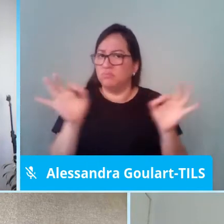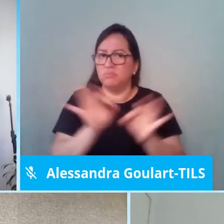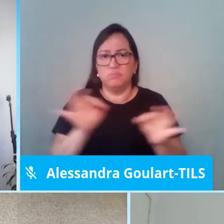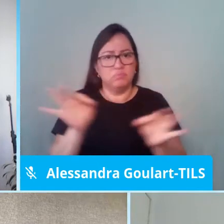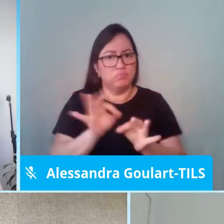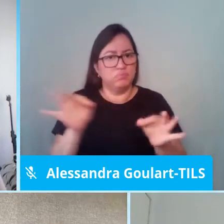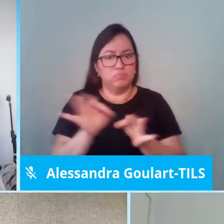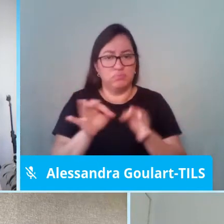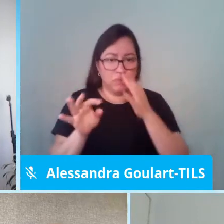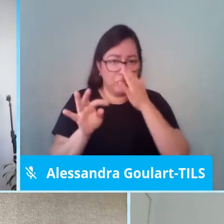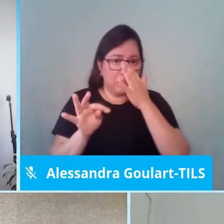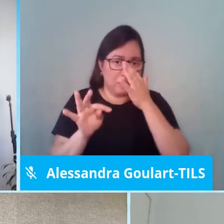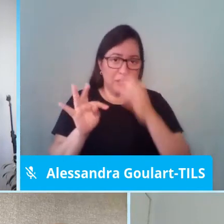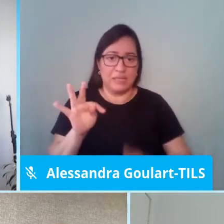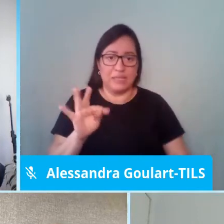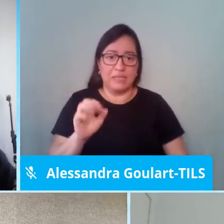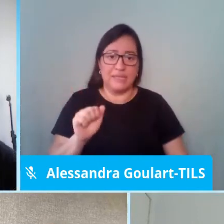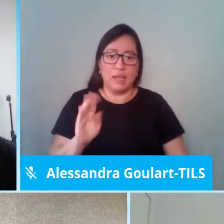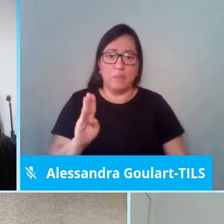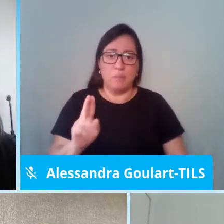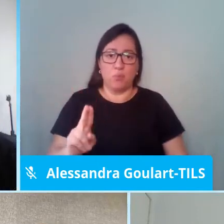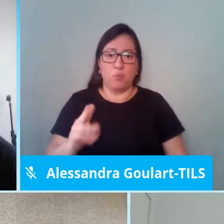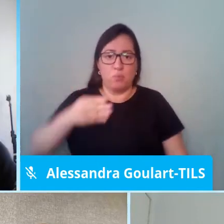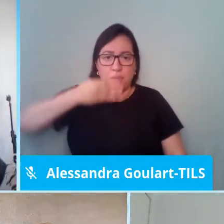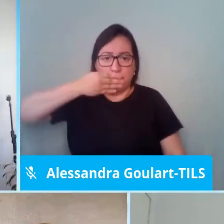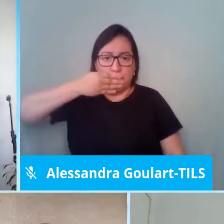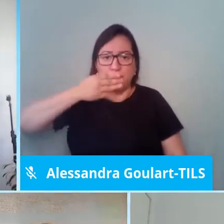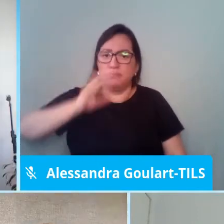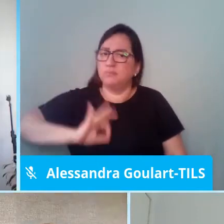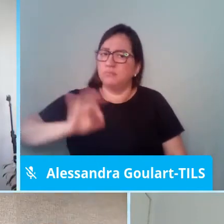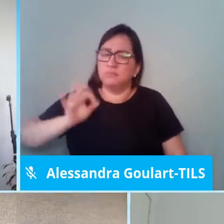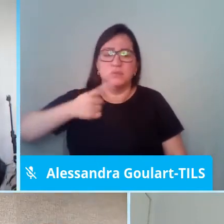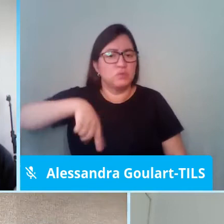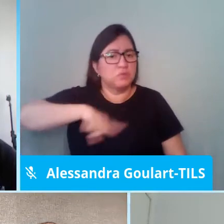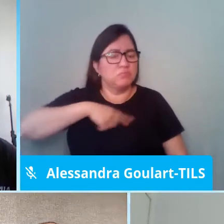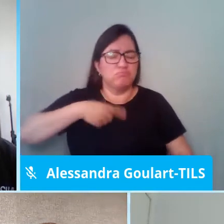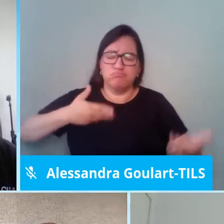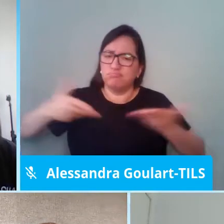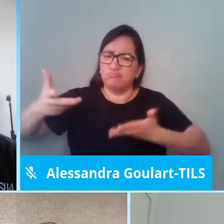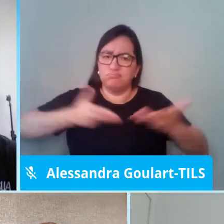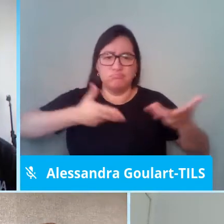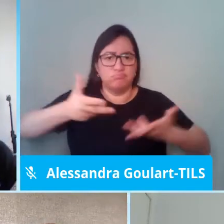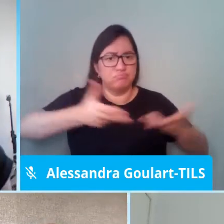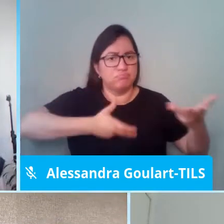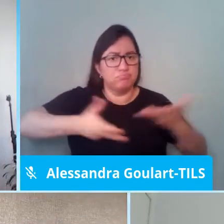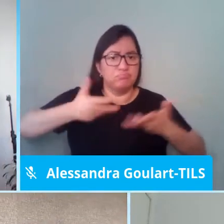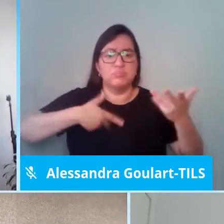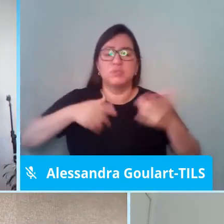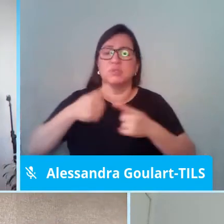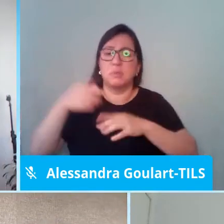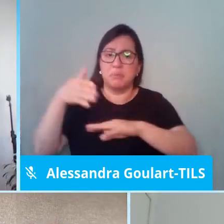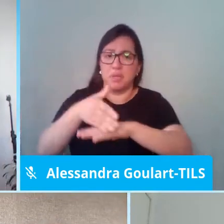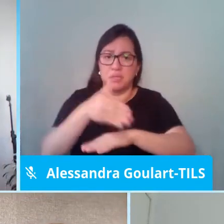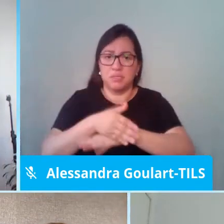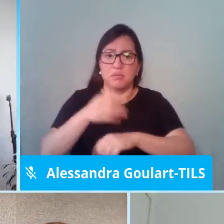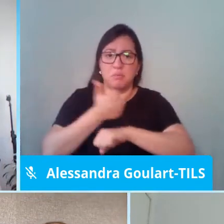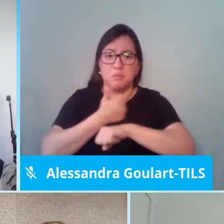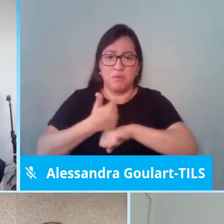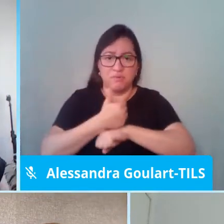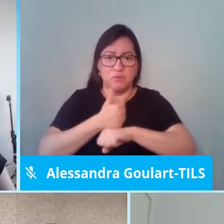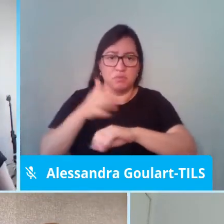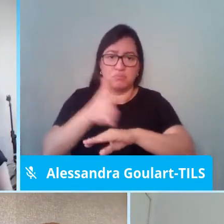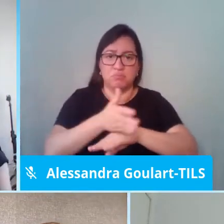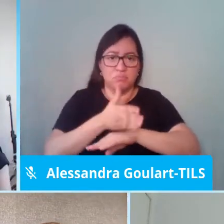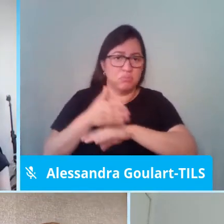restrita ao agente comunitário de saúde ou ao visitador do PIN, que está inserido na comunidade, né? E ele, mais do que